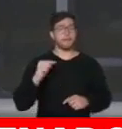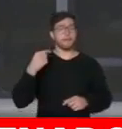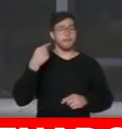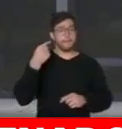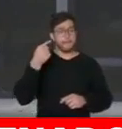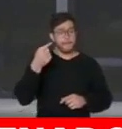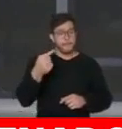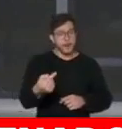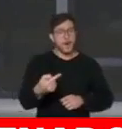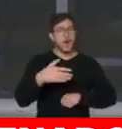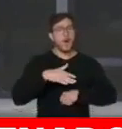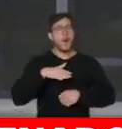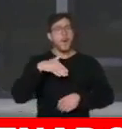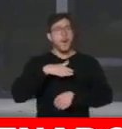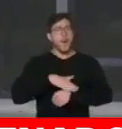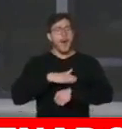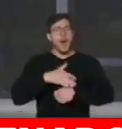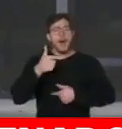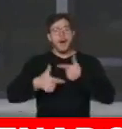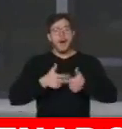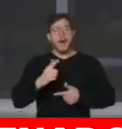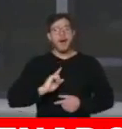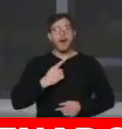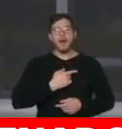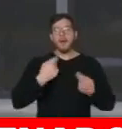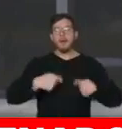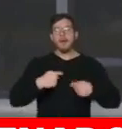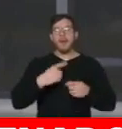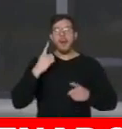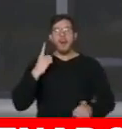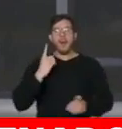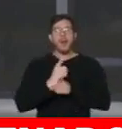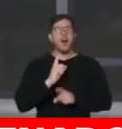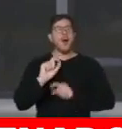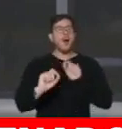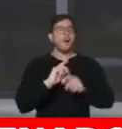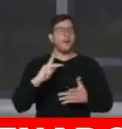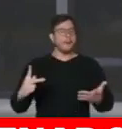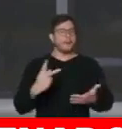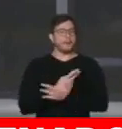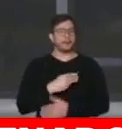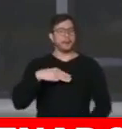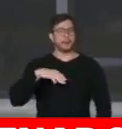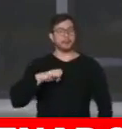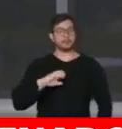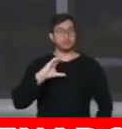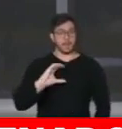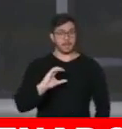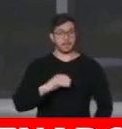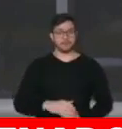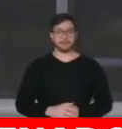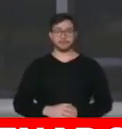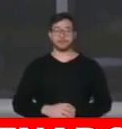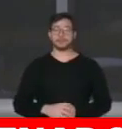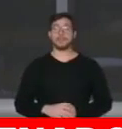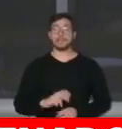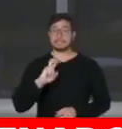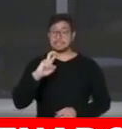vamos ter que ver o que que eles fizeram com o MEC. É um absurdo. 5 ministros acabando com